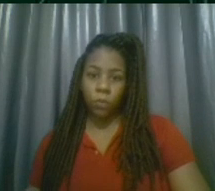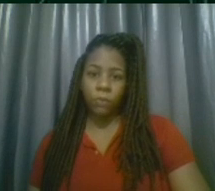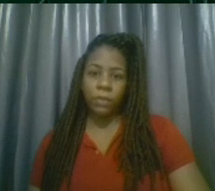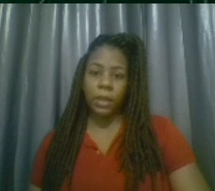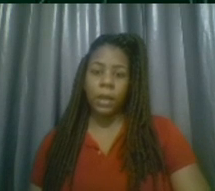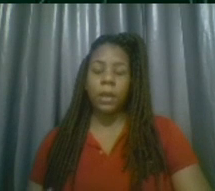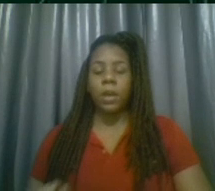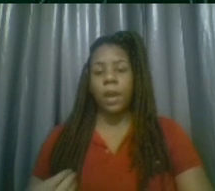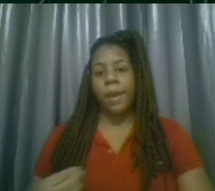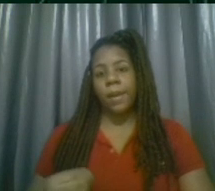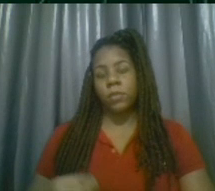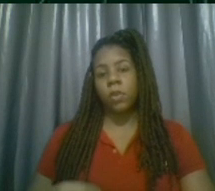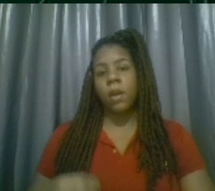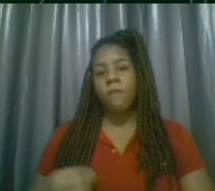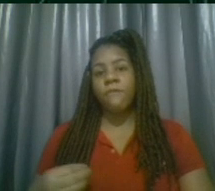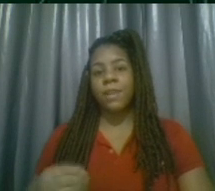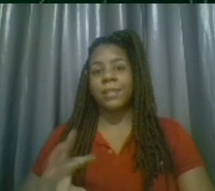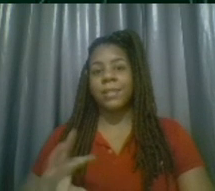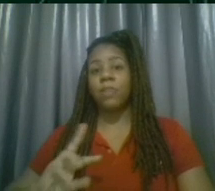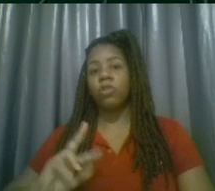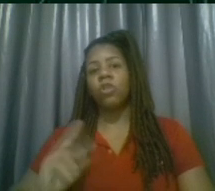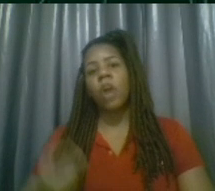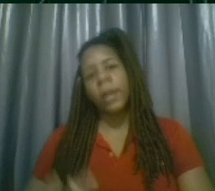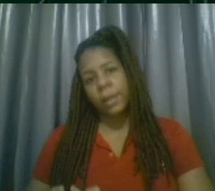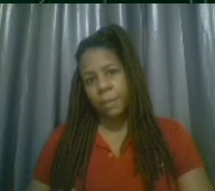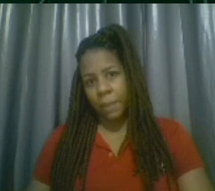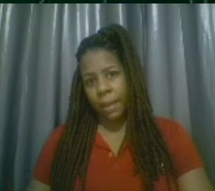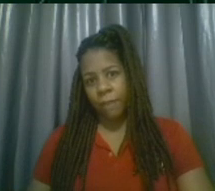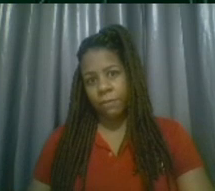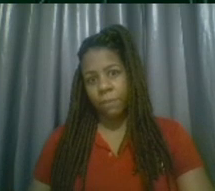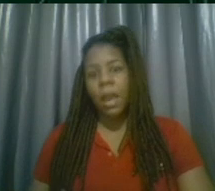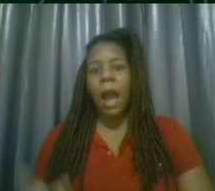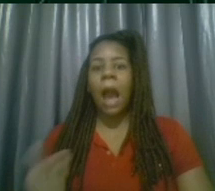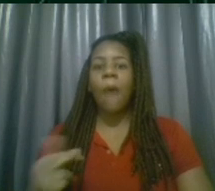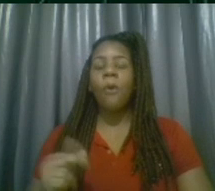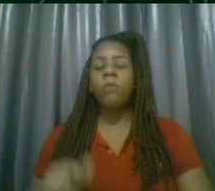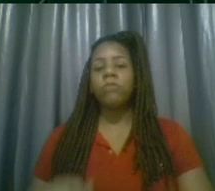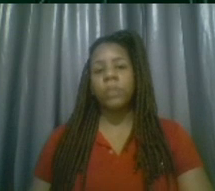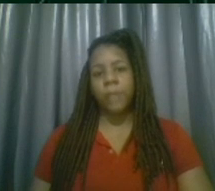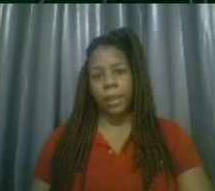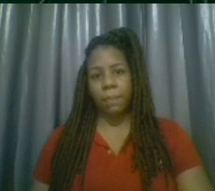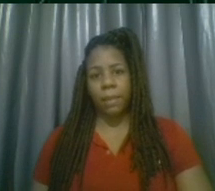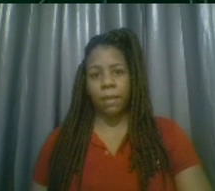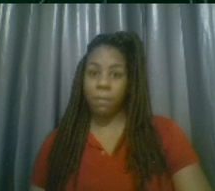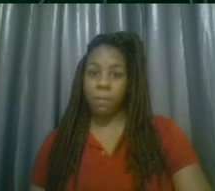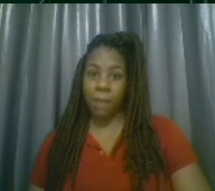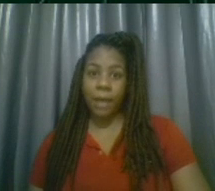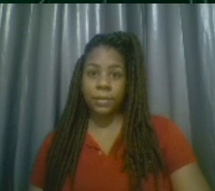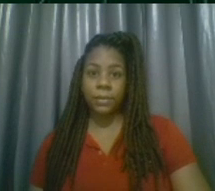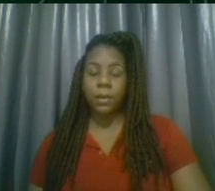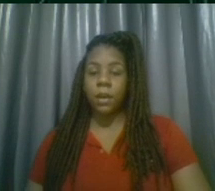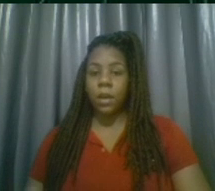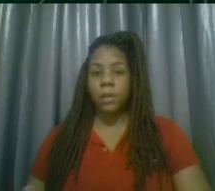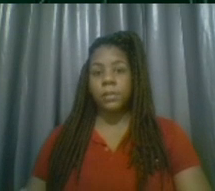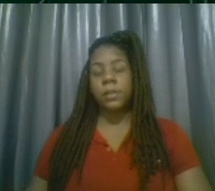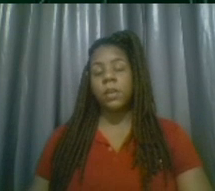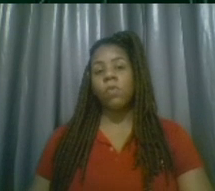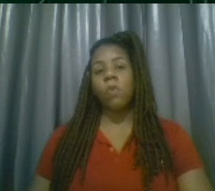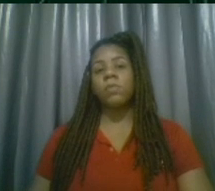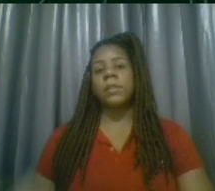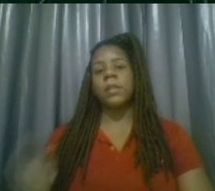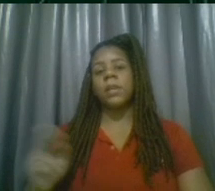na dúvida, é só eu fazer a troca da palavra. Aonde tem a palavra mas,